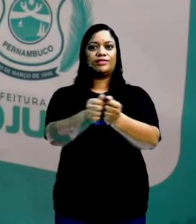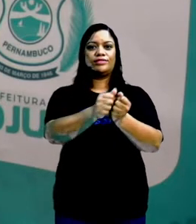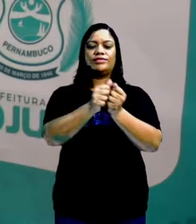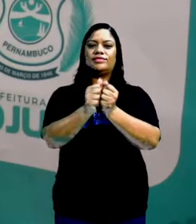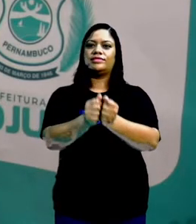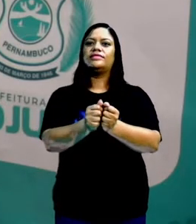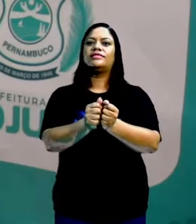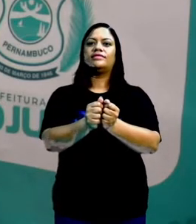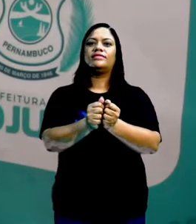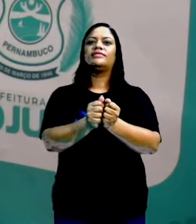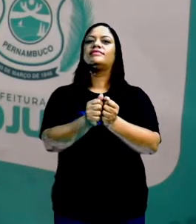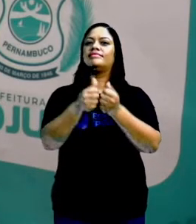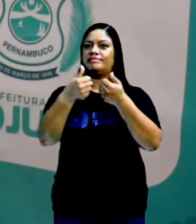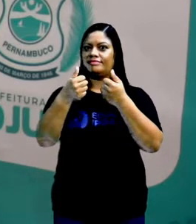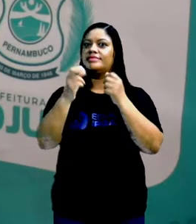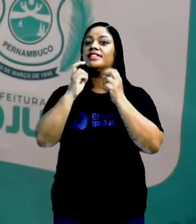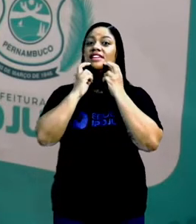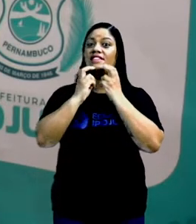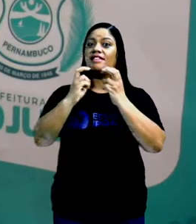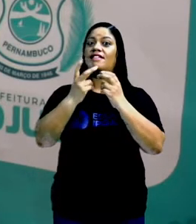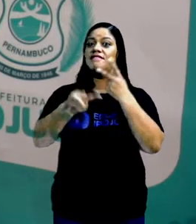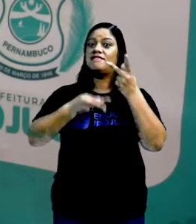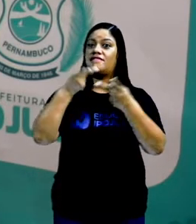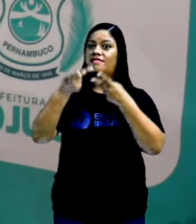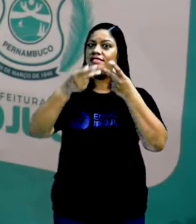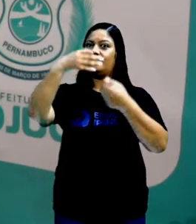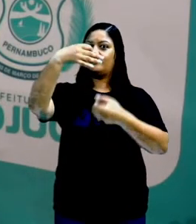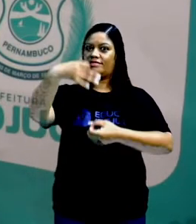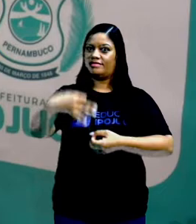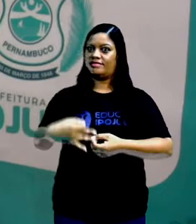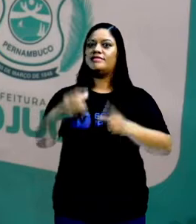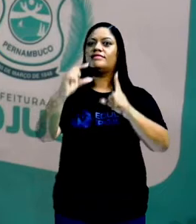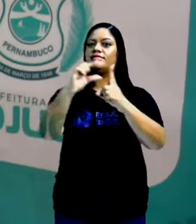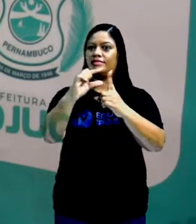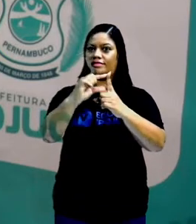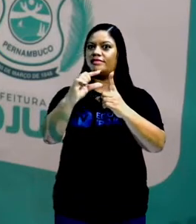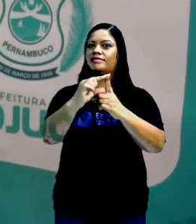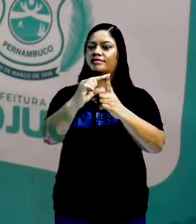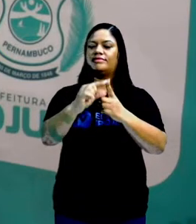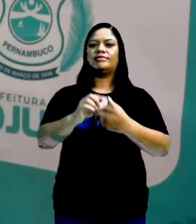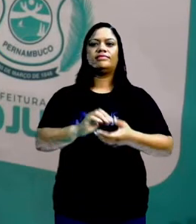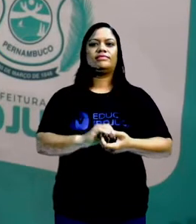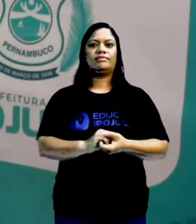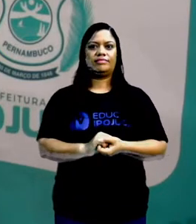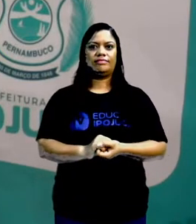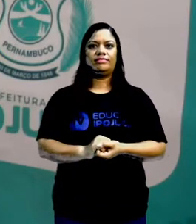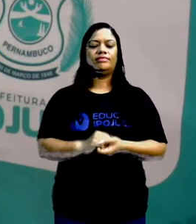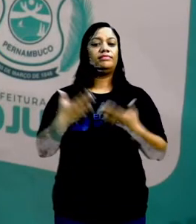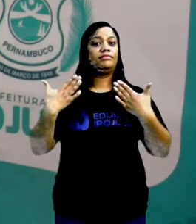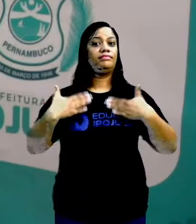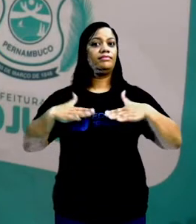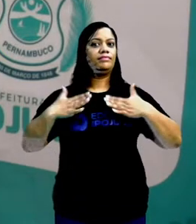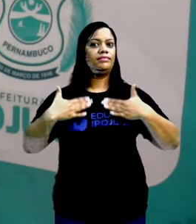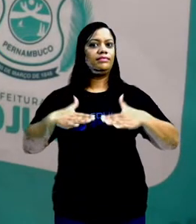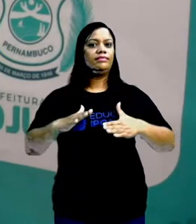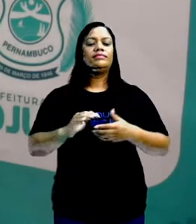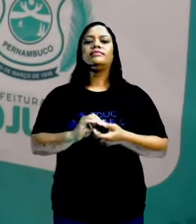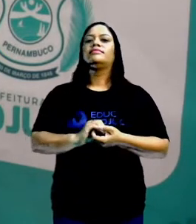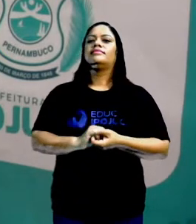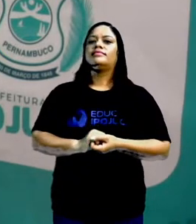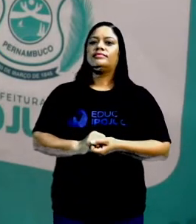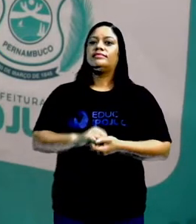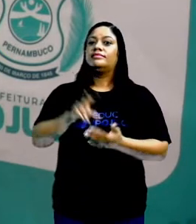voz bem alta, pronunciar corretamente as palavras. Não corram não, tá certo?